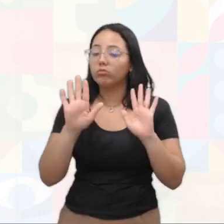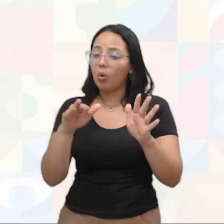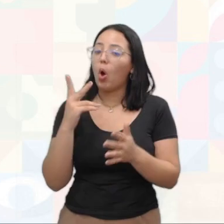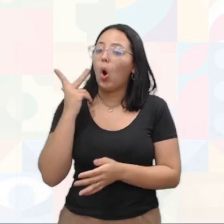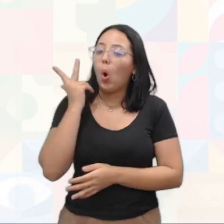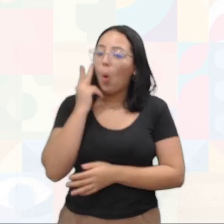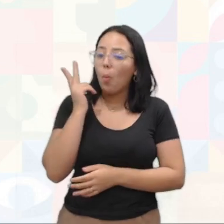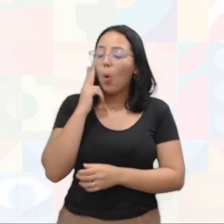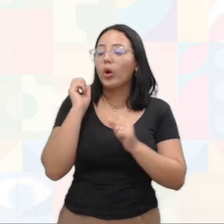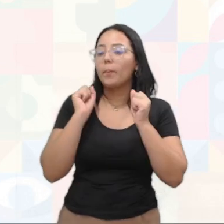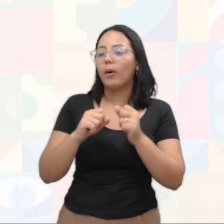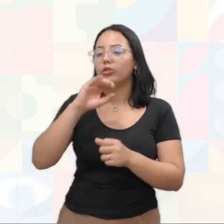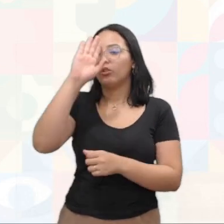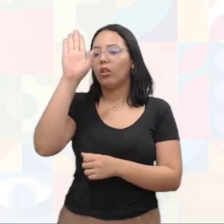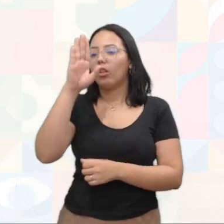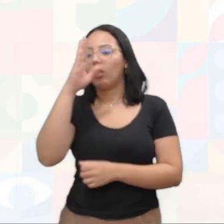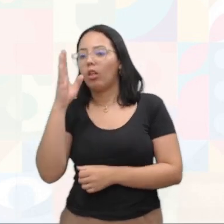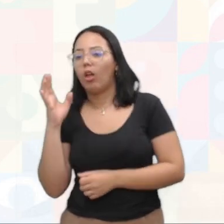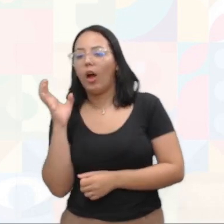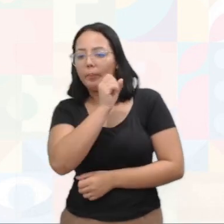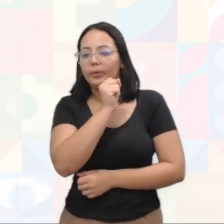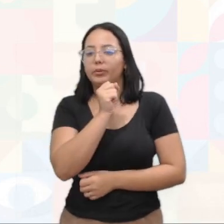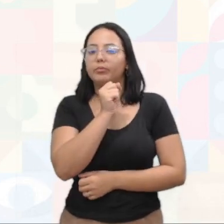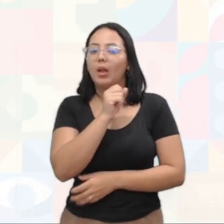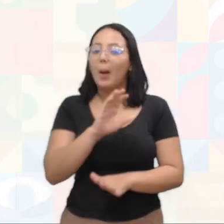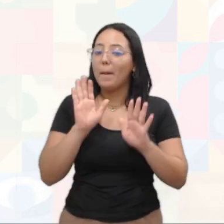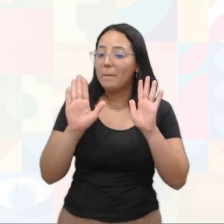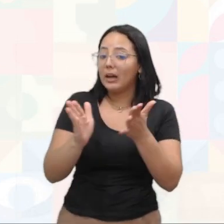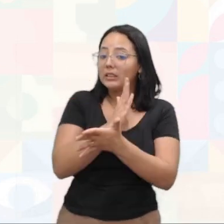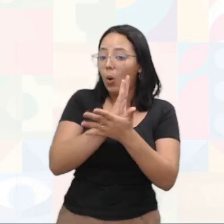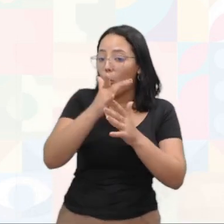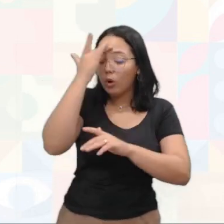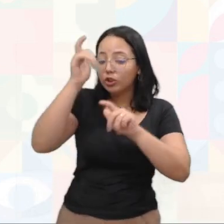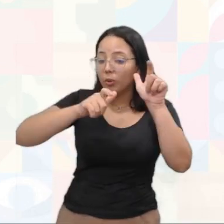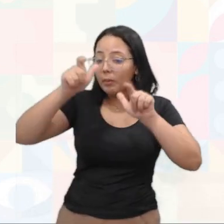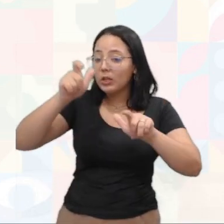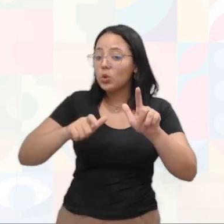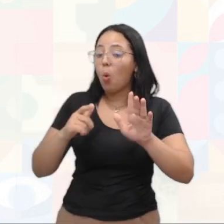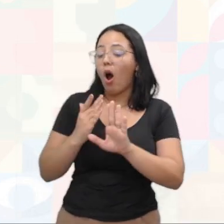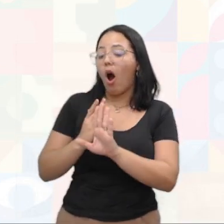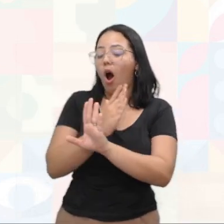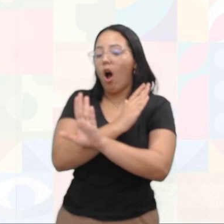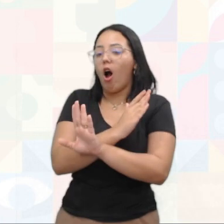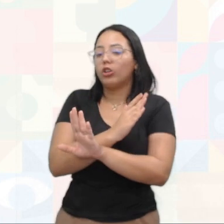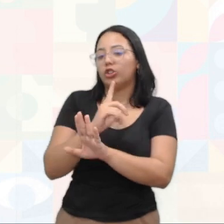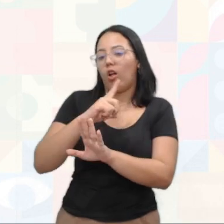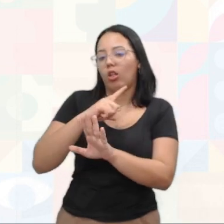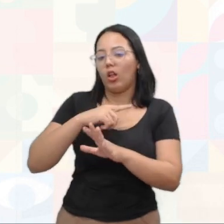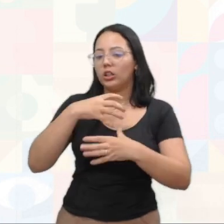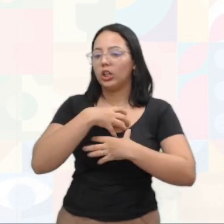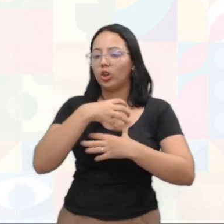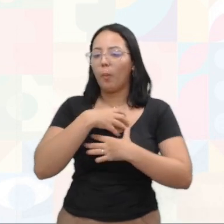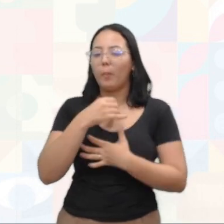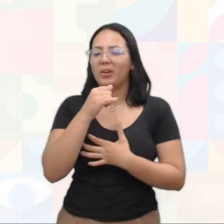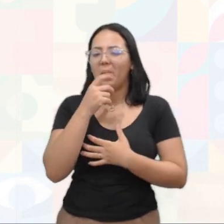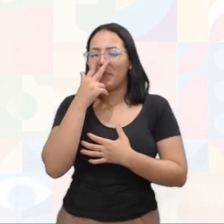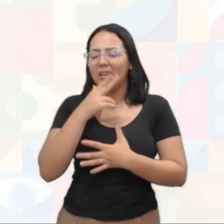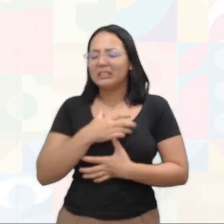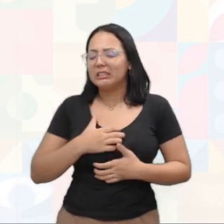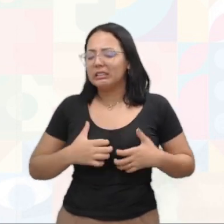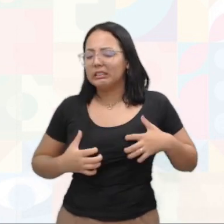comum que um desmaio aconteça de forma repentina, mas algumas pessoas apresentam alguns sintomas prévios, entre eles